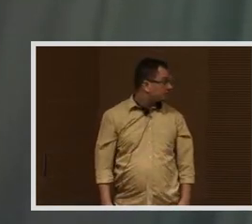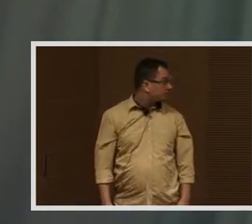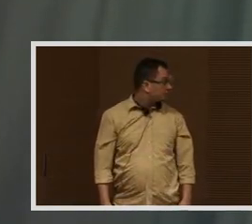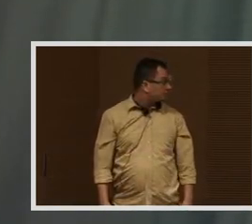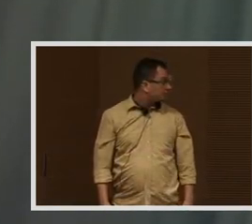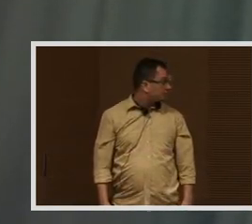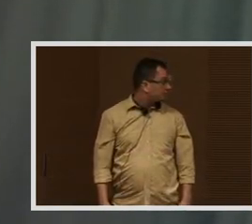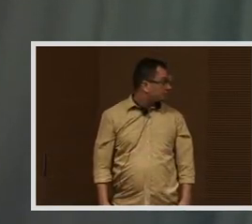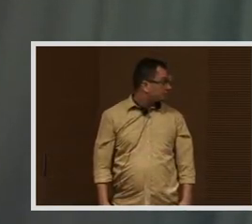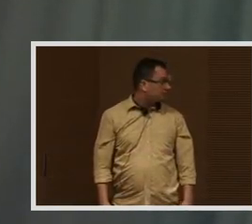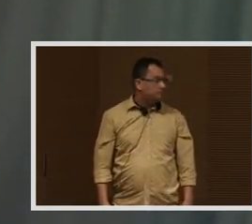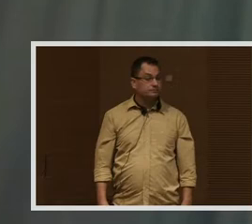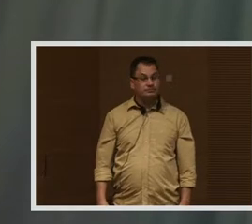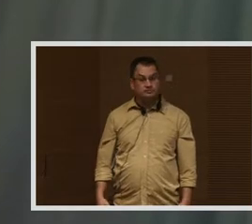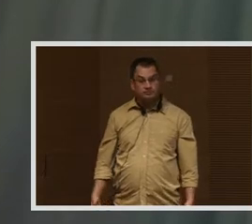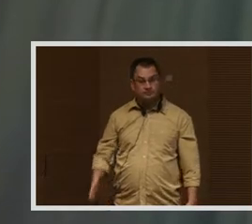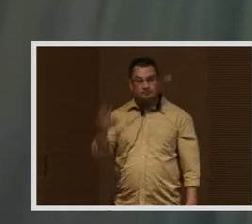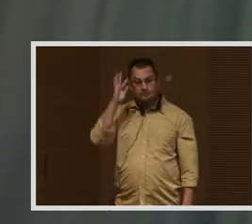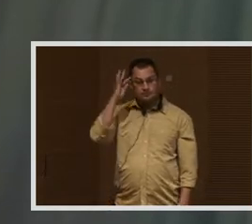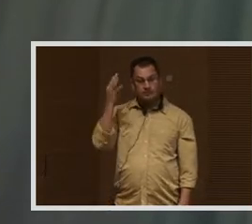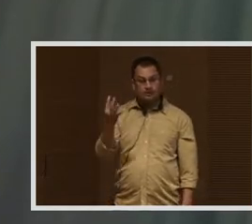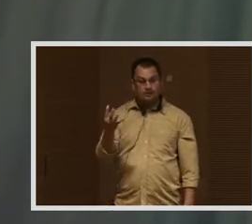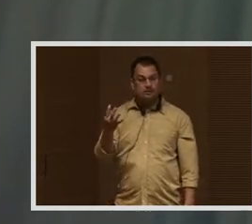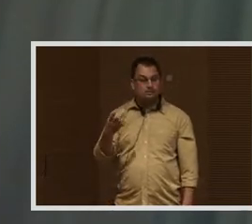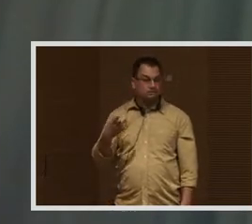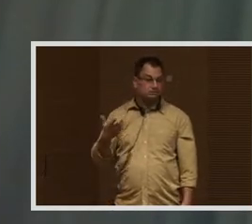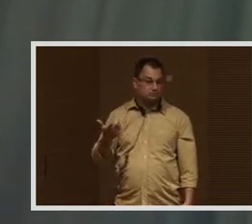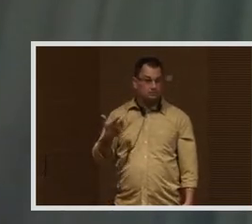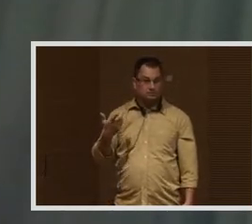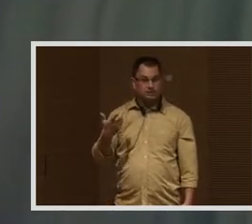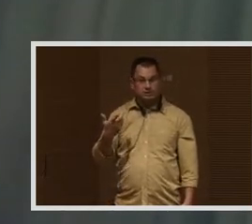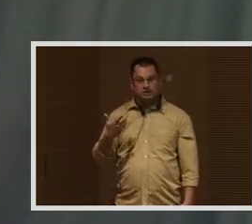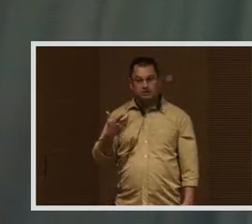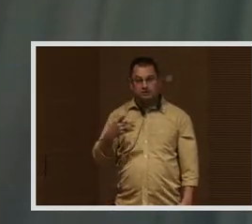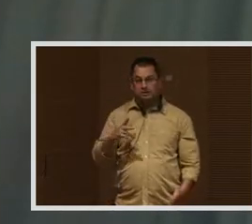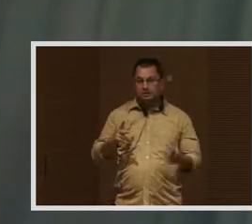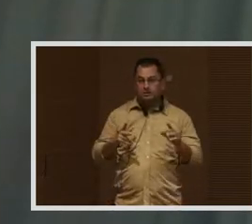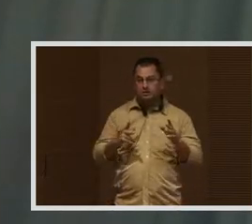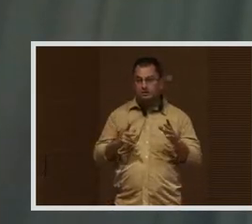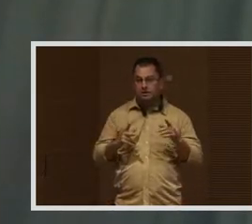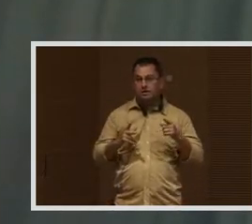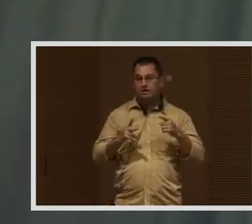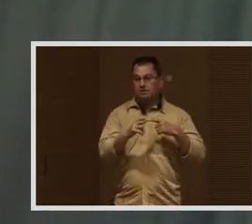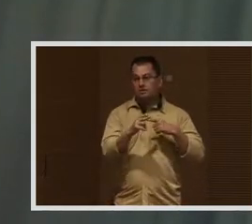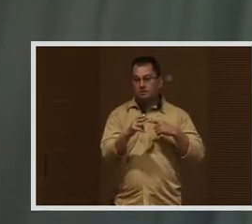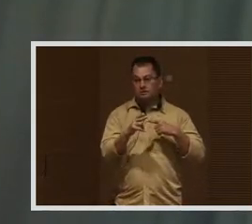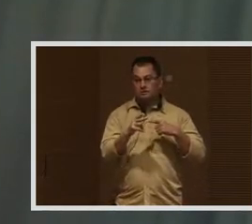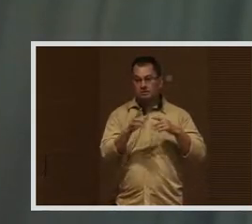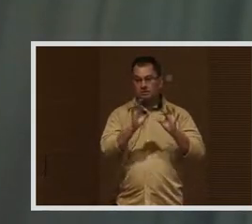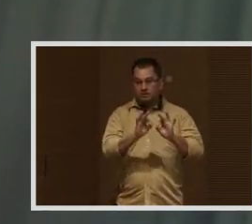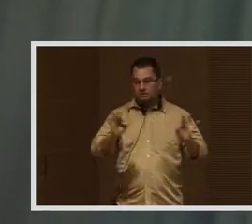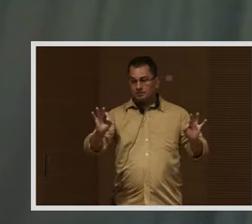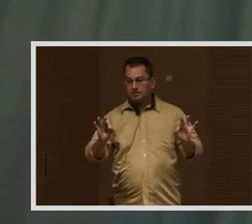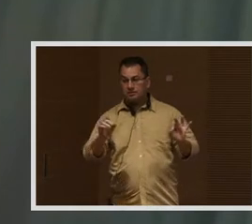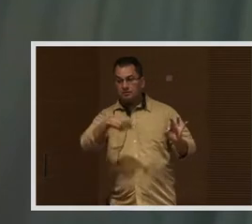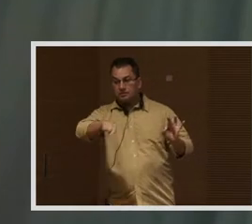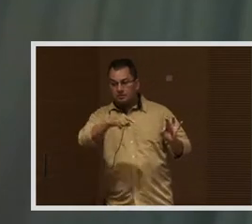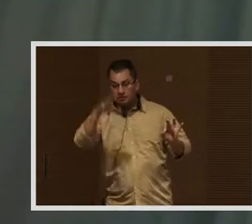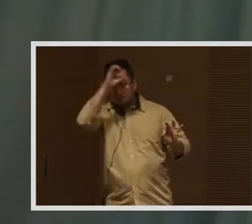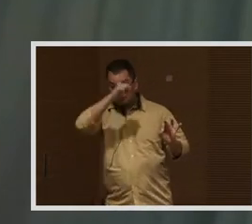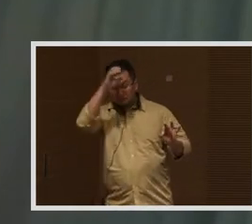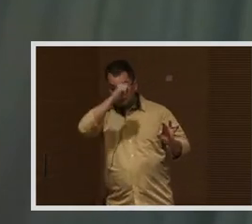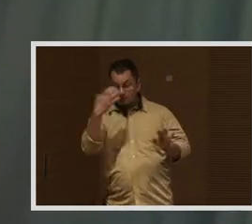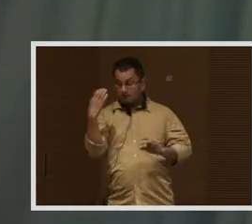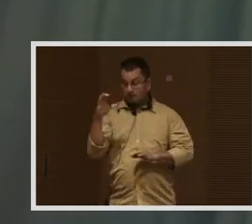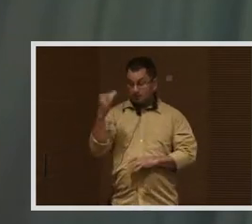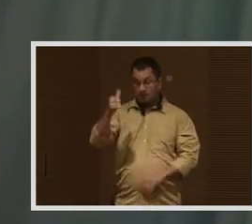Por que eu resolvi tomar esse recorte na minha fala? Nós aprendemos que a pior ciência que poderíamos